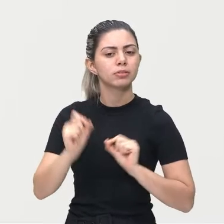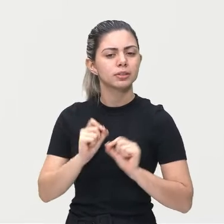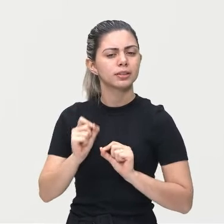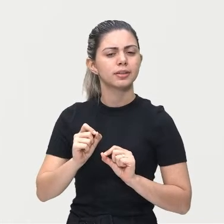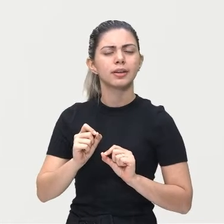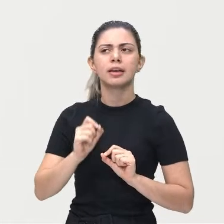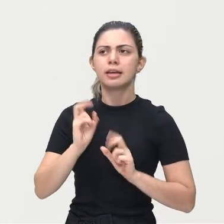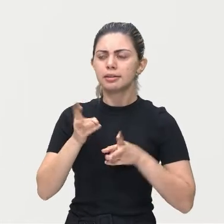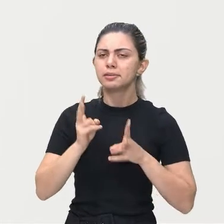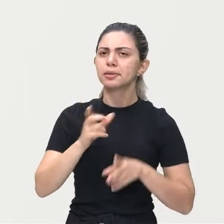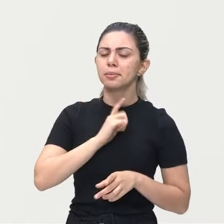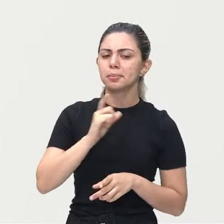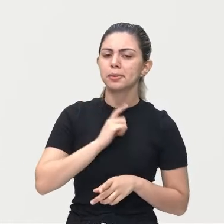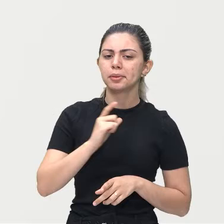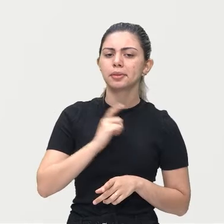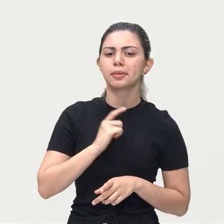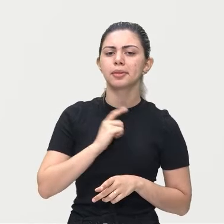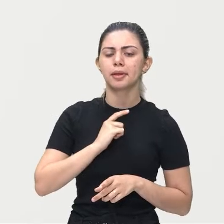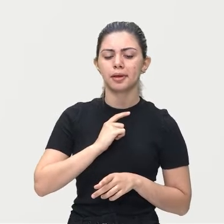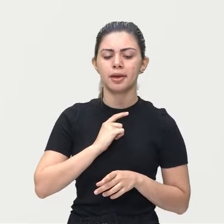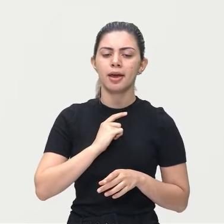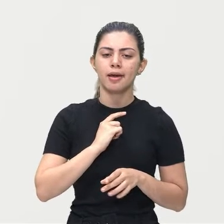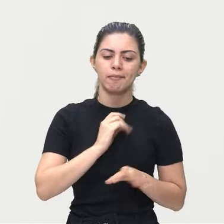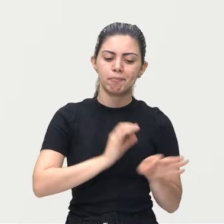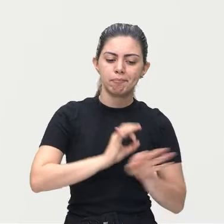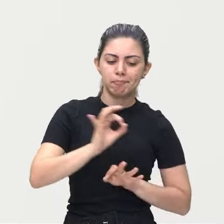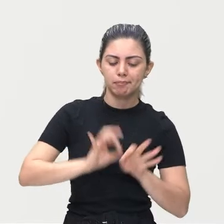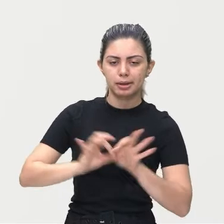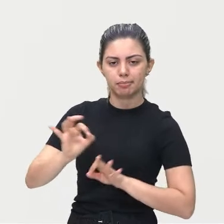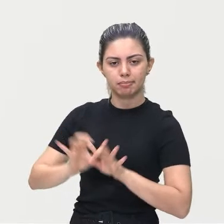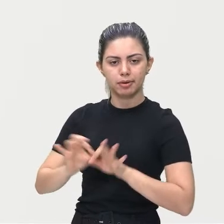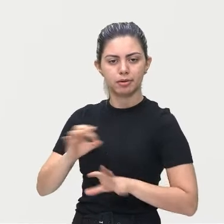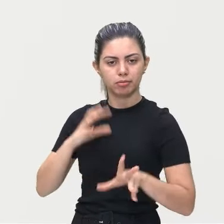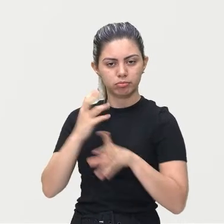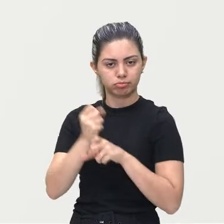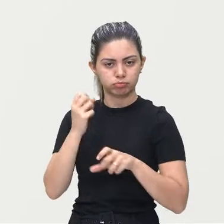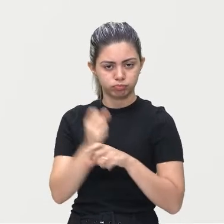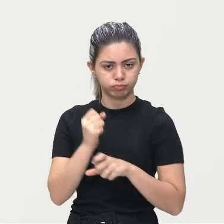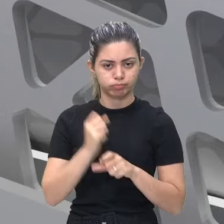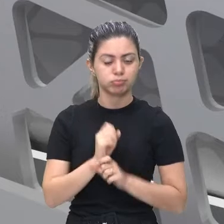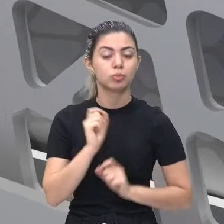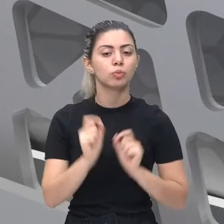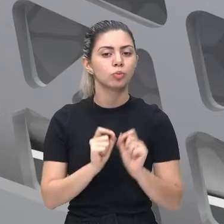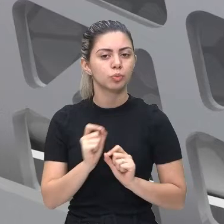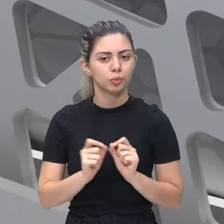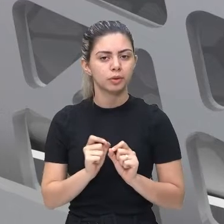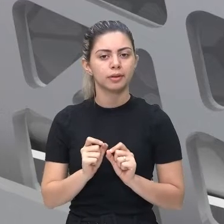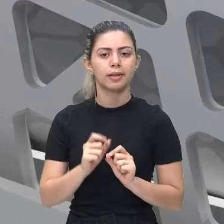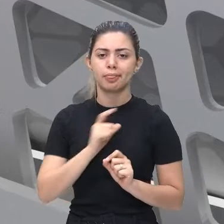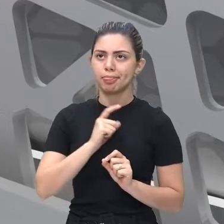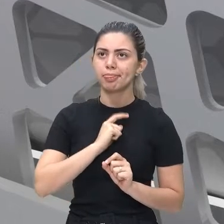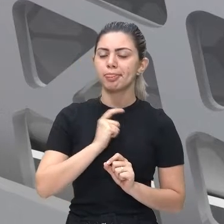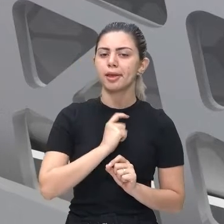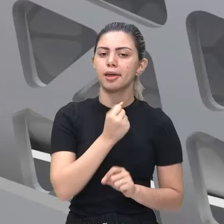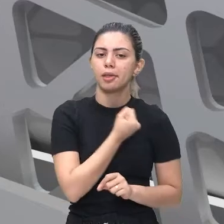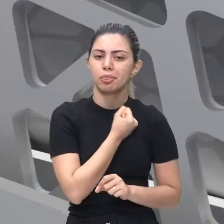sempre quando nós estamos desenvolvendo essas operações com